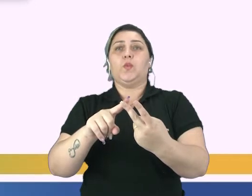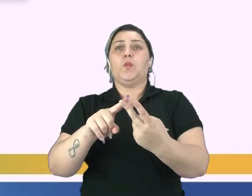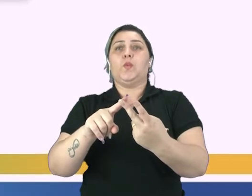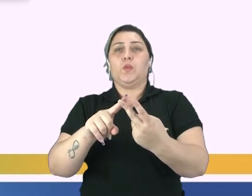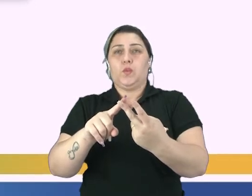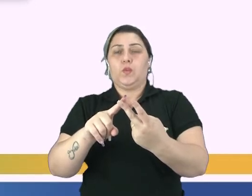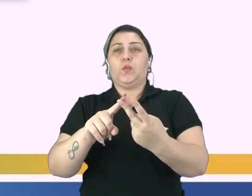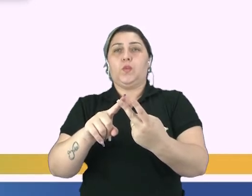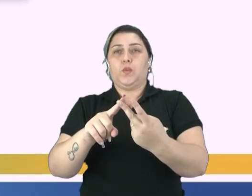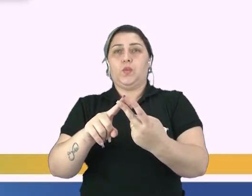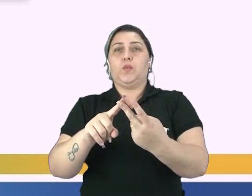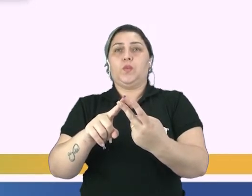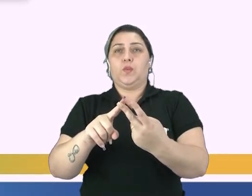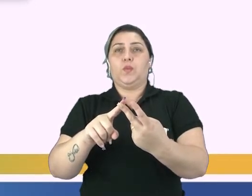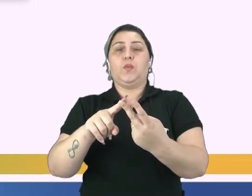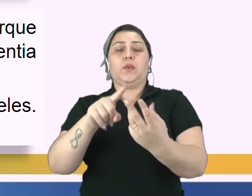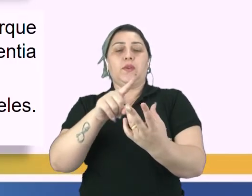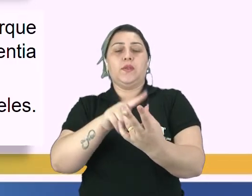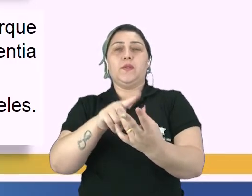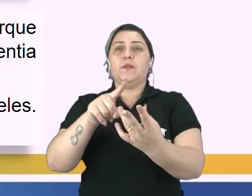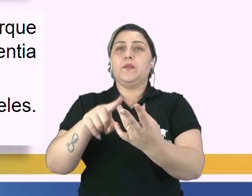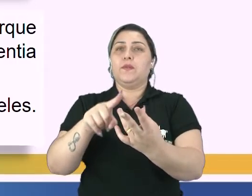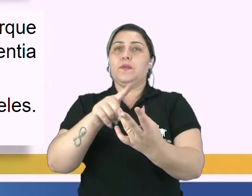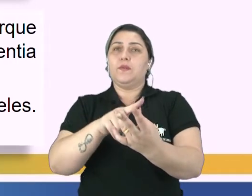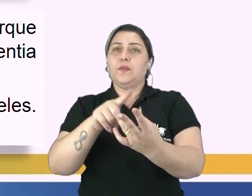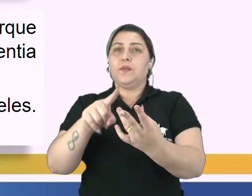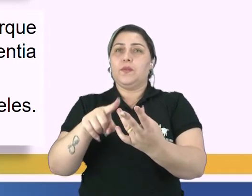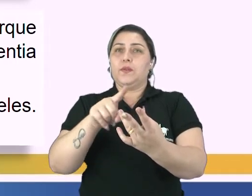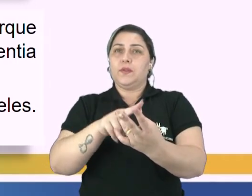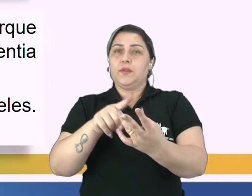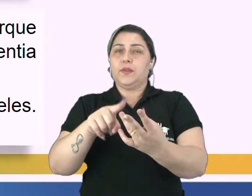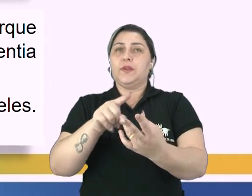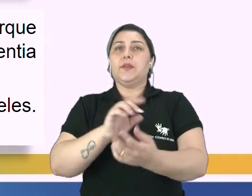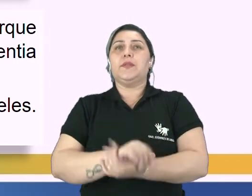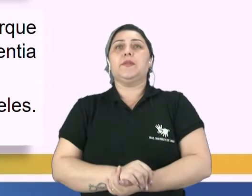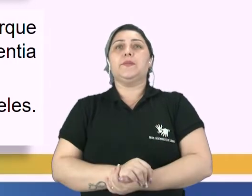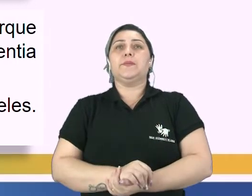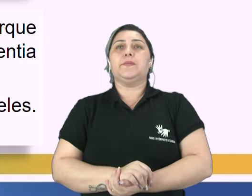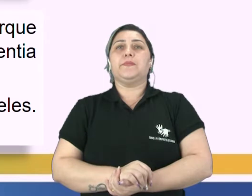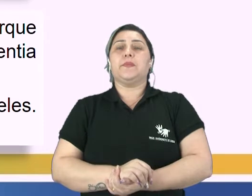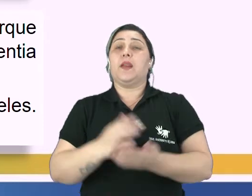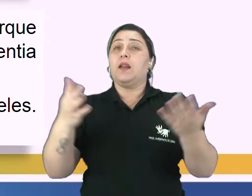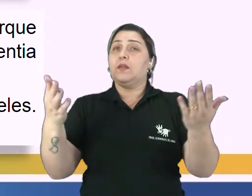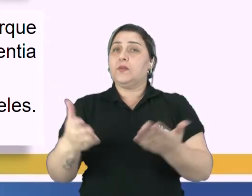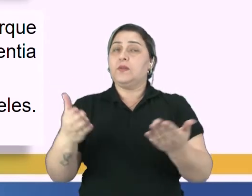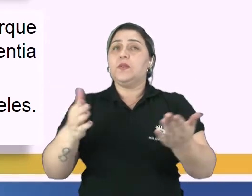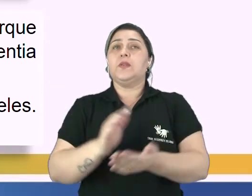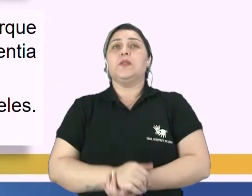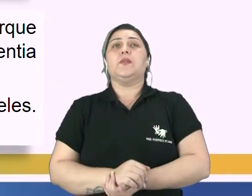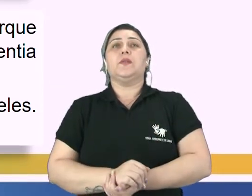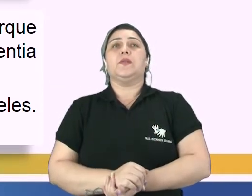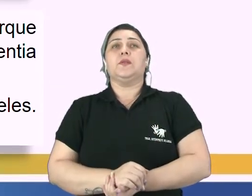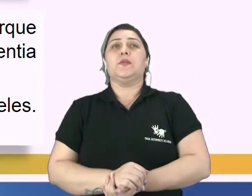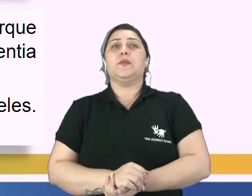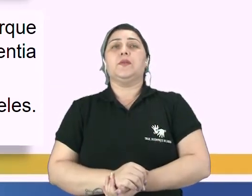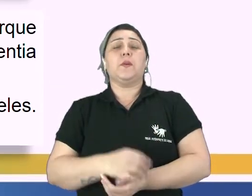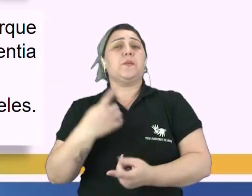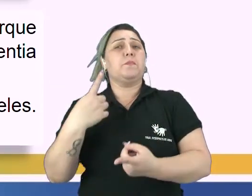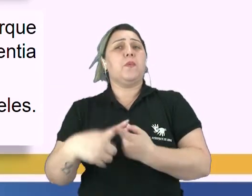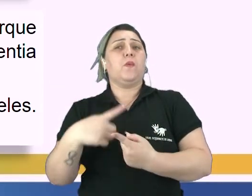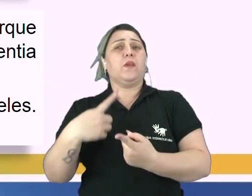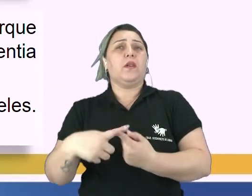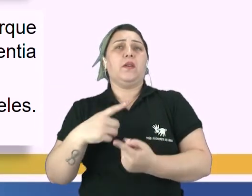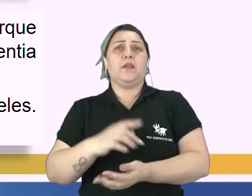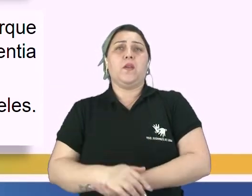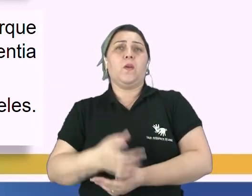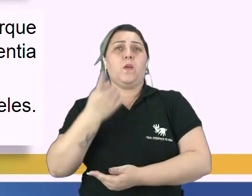mesa, liso, desânimo, tá? E vamos tratar agora dos tipos de porquês.